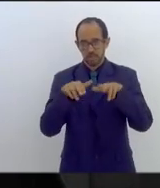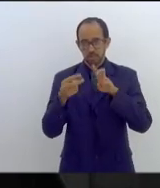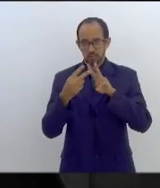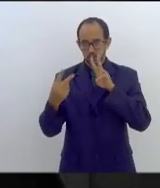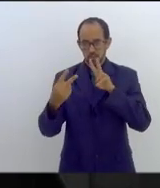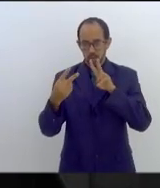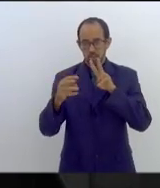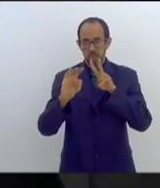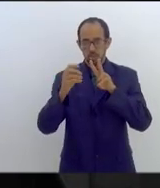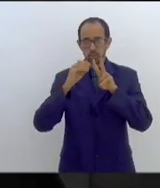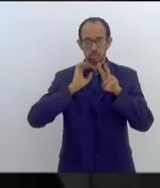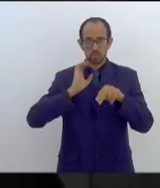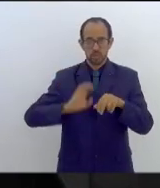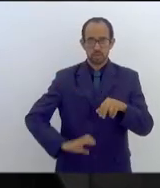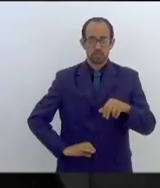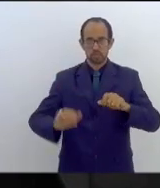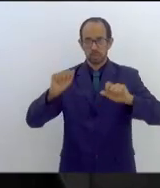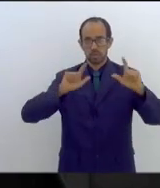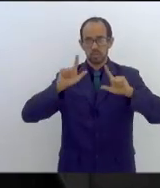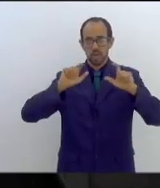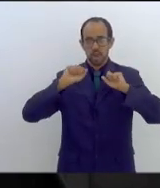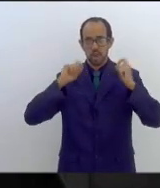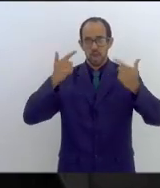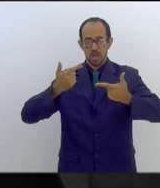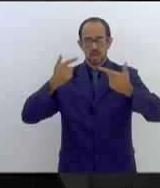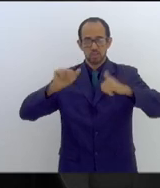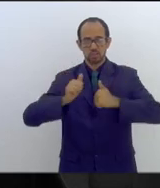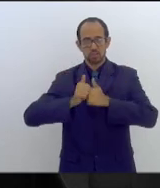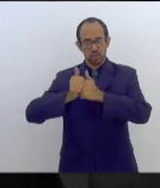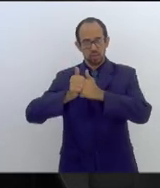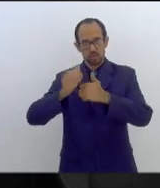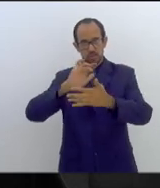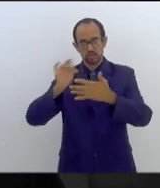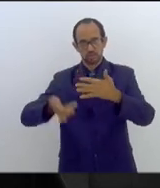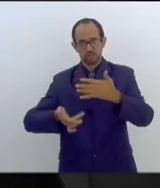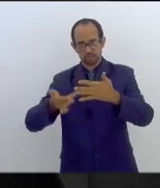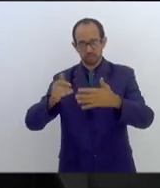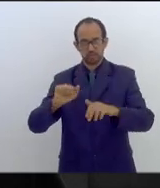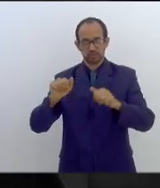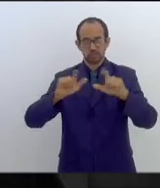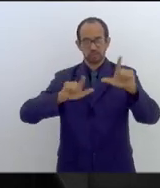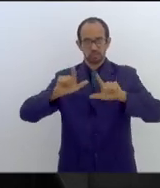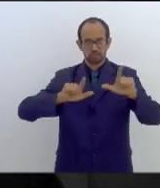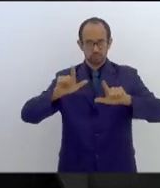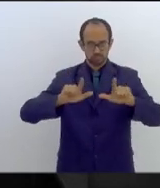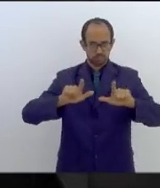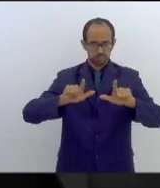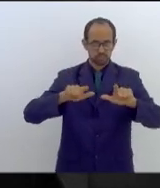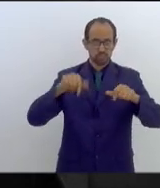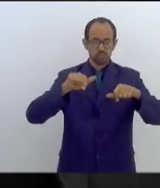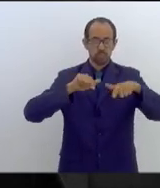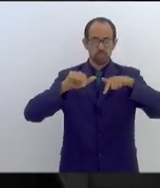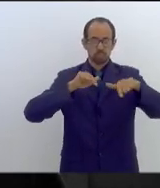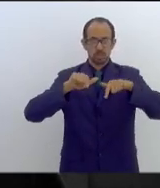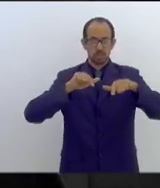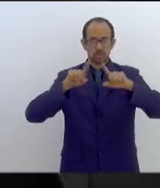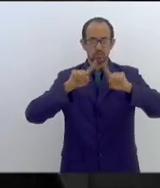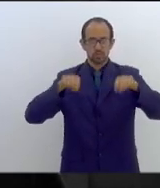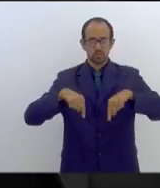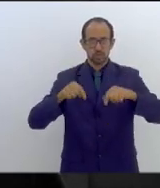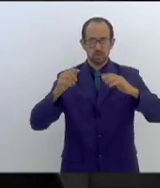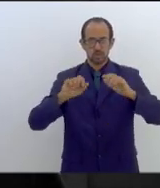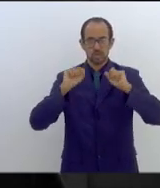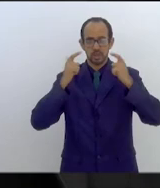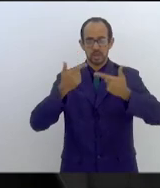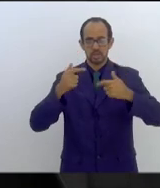cidadãs que nos acompanham pela TV Alerte, nos seguem pelas redes sociais, imprensa, trabalhadores e trabalhadoras desta casa, com uma